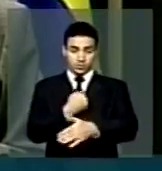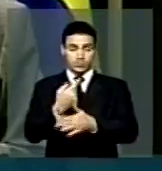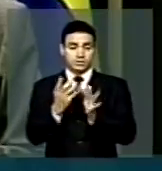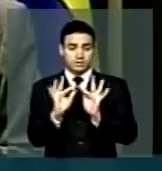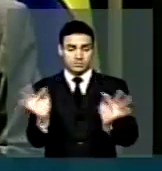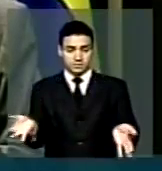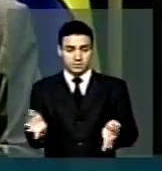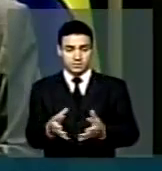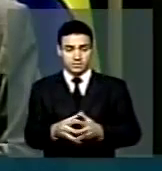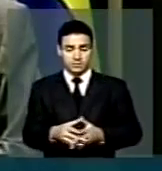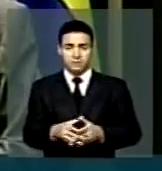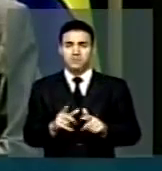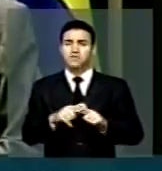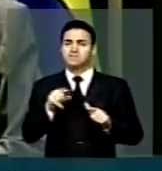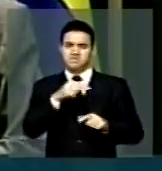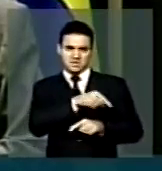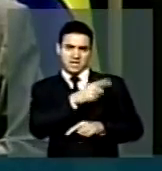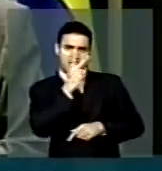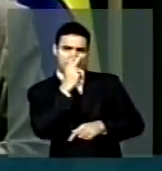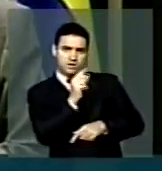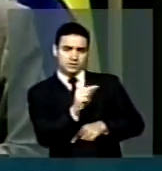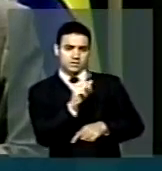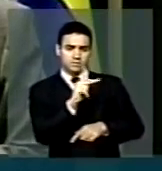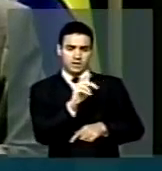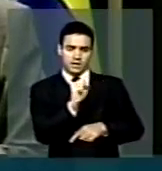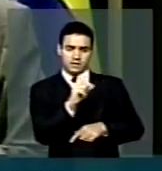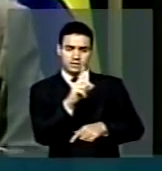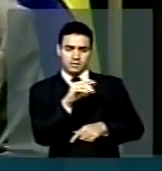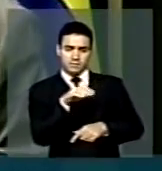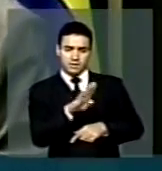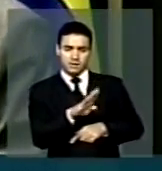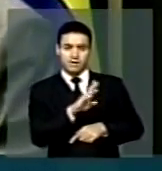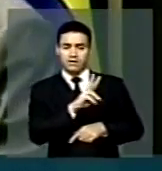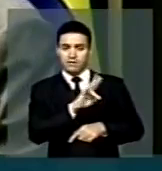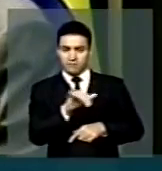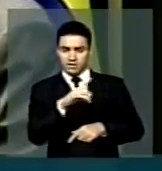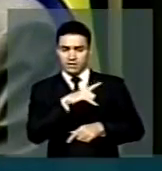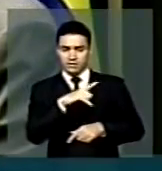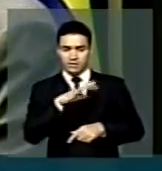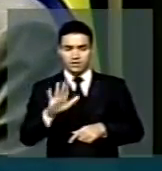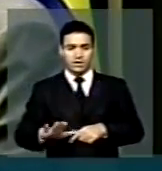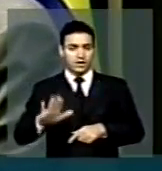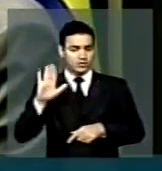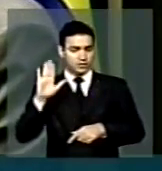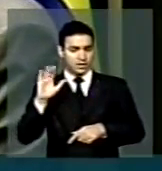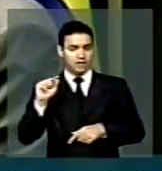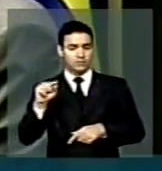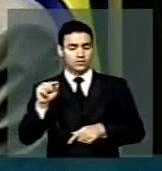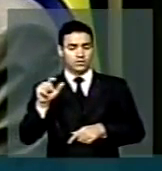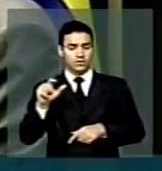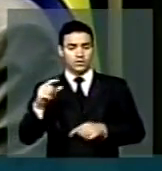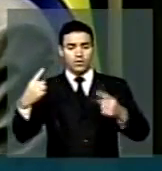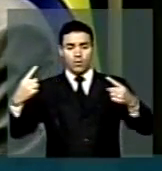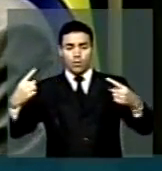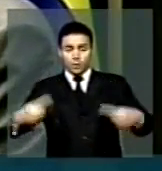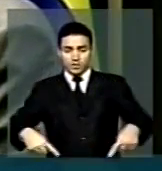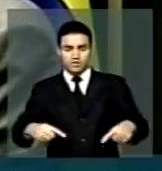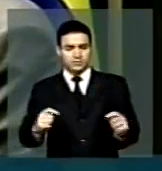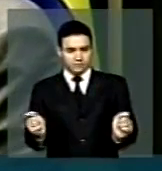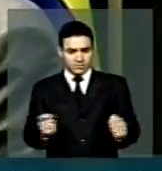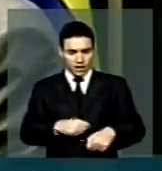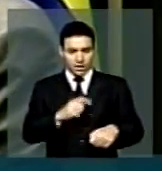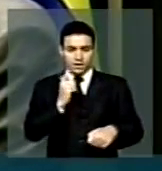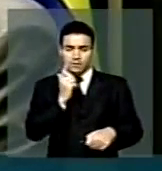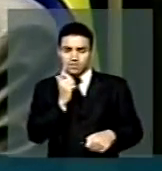simples. E você acha que o PSDB vai ter um candidato competitivo, capaz